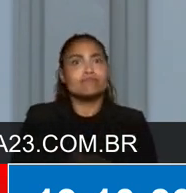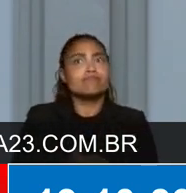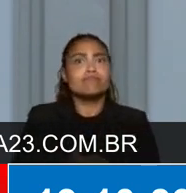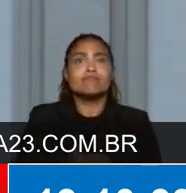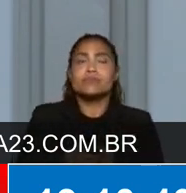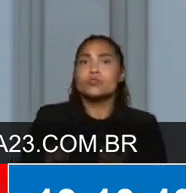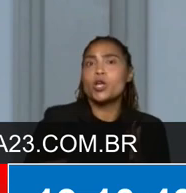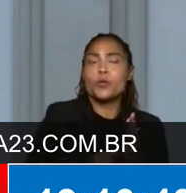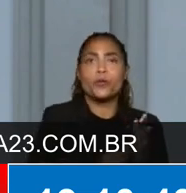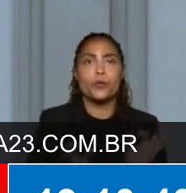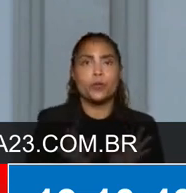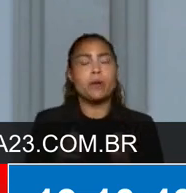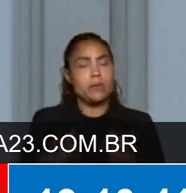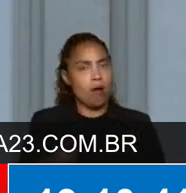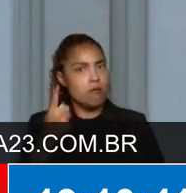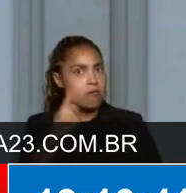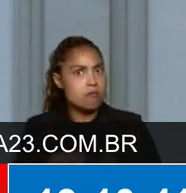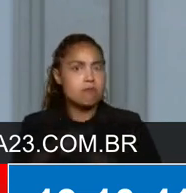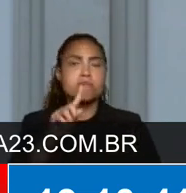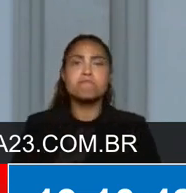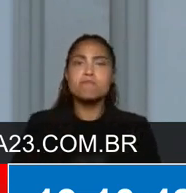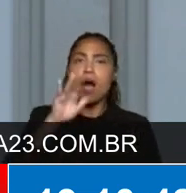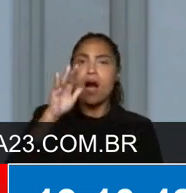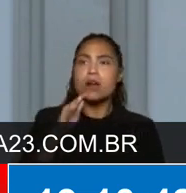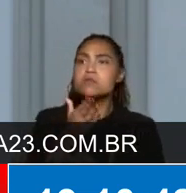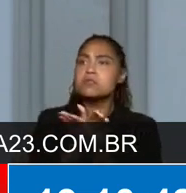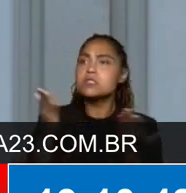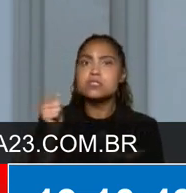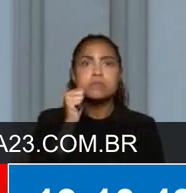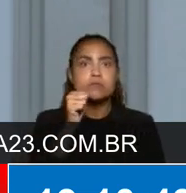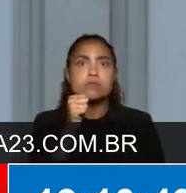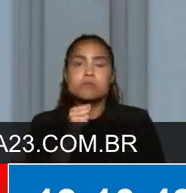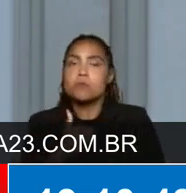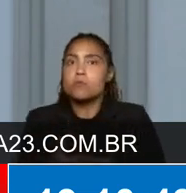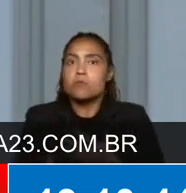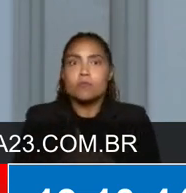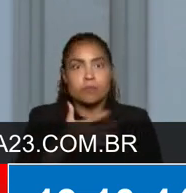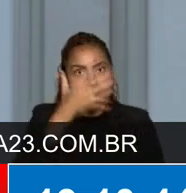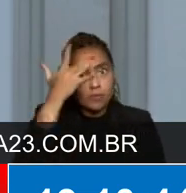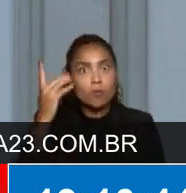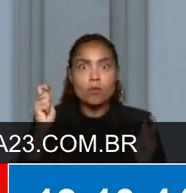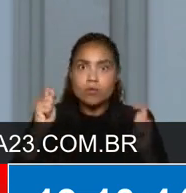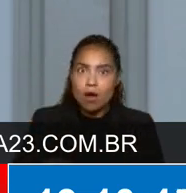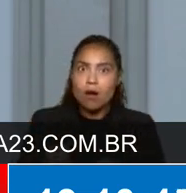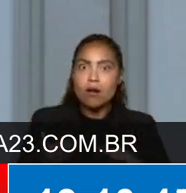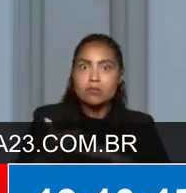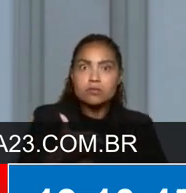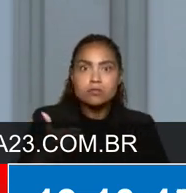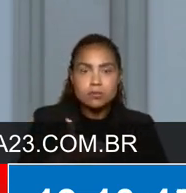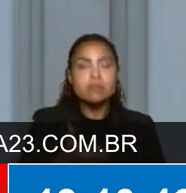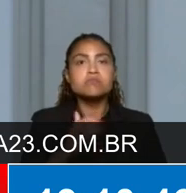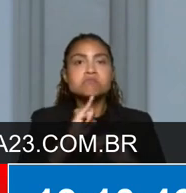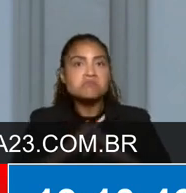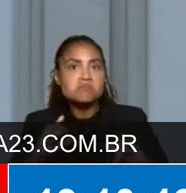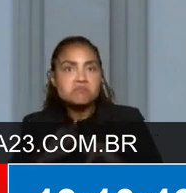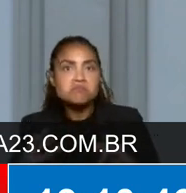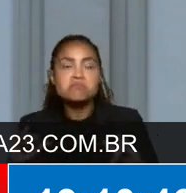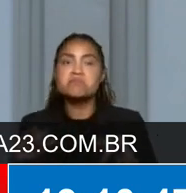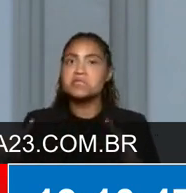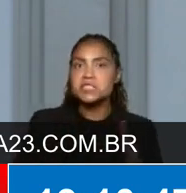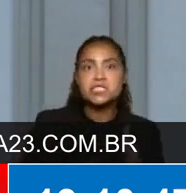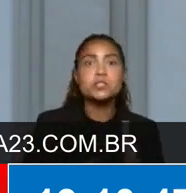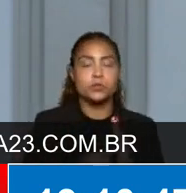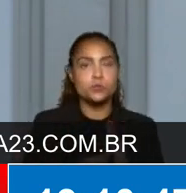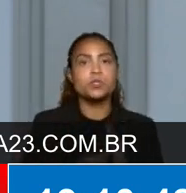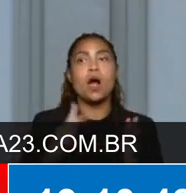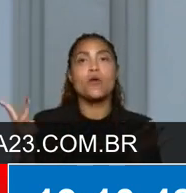precisa avançar para que cada vez mais mulheres ou qualquer pessoa possa acessar, pegar informações e denunciar casos